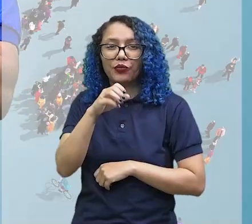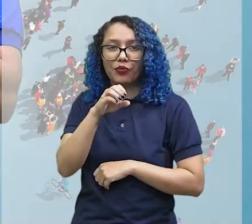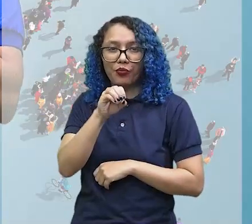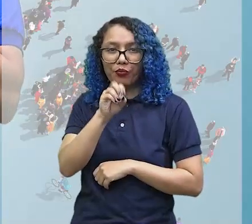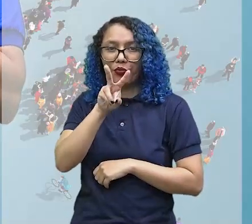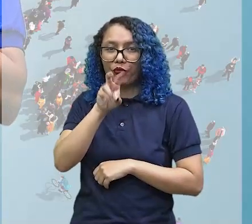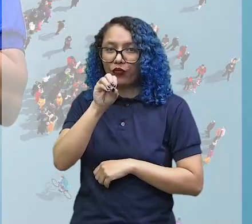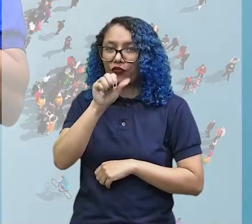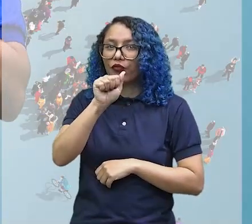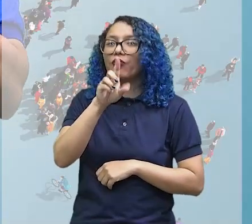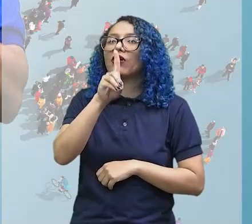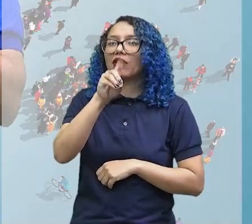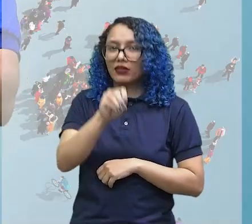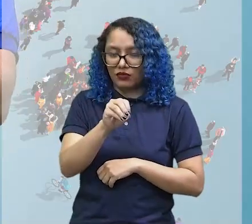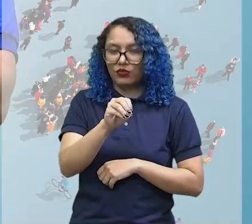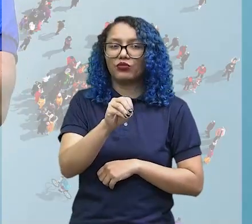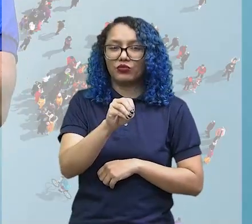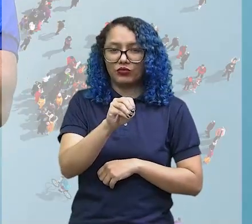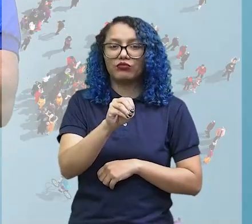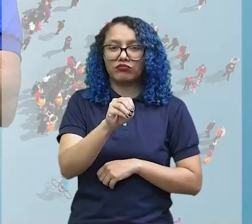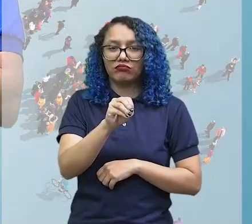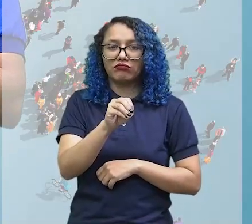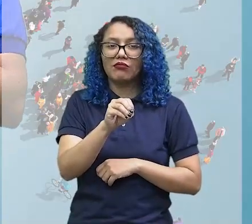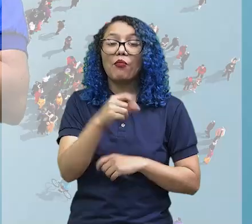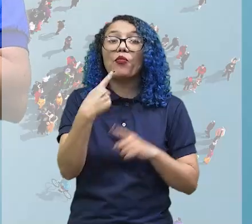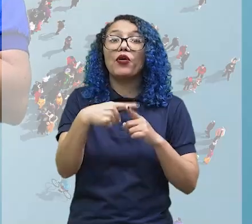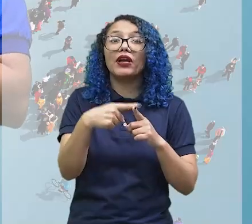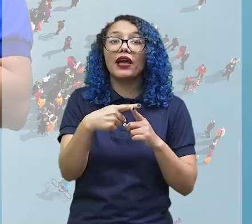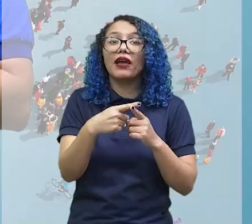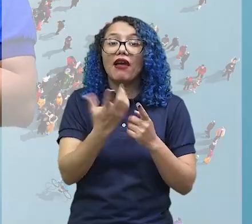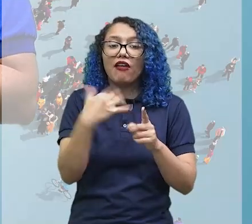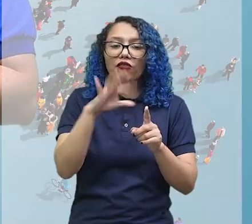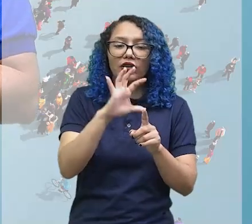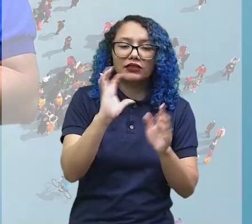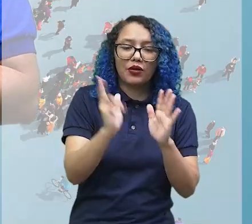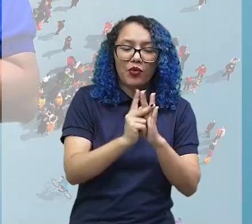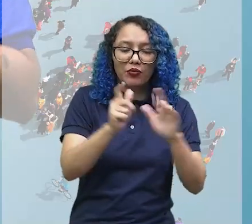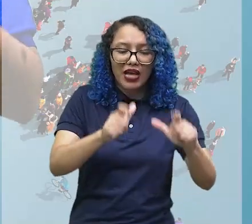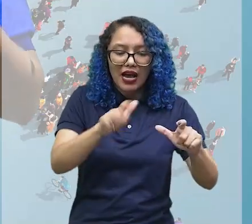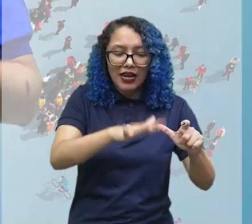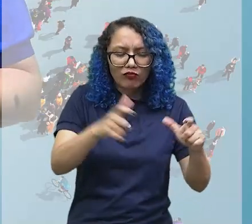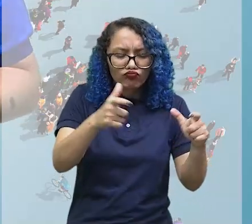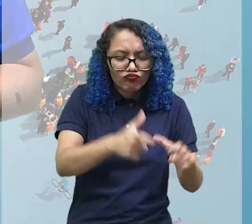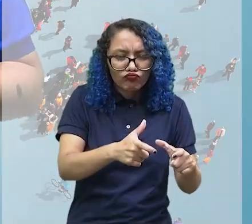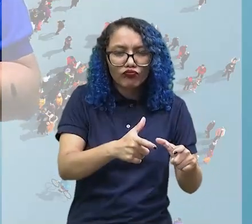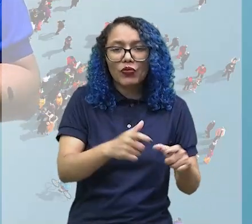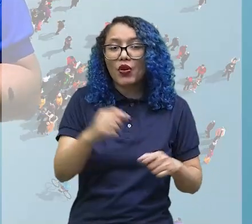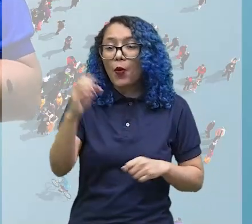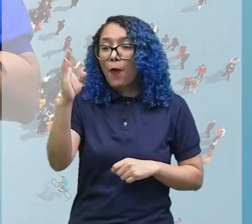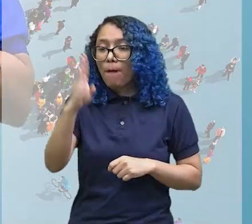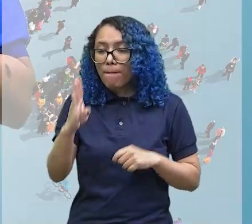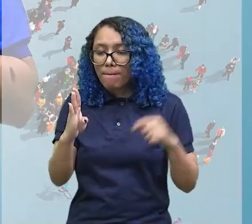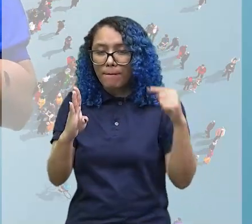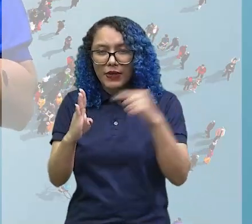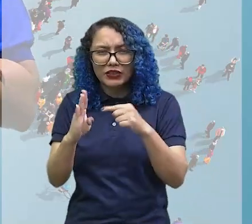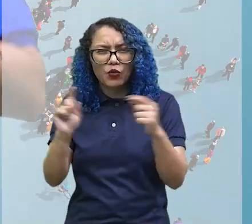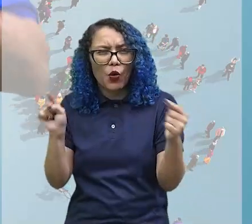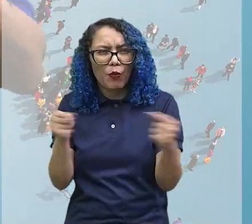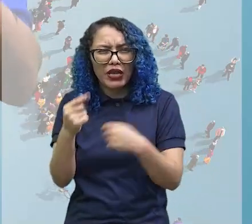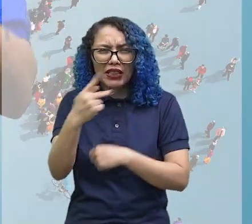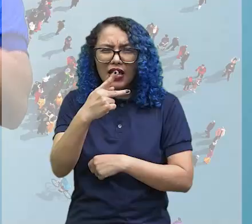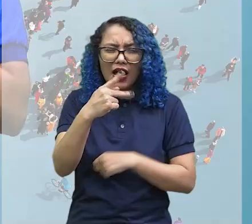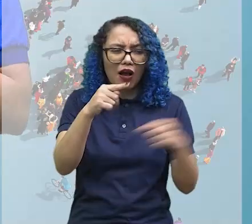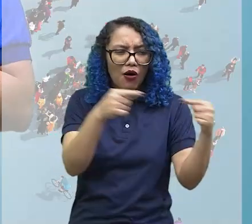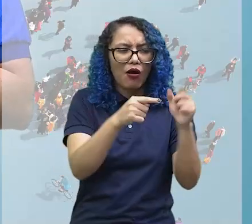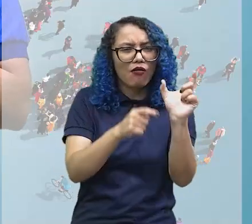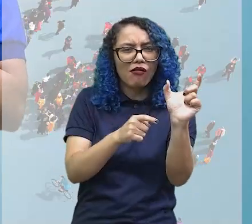povoado, tá bom? Por conta da sua extensão territorial, que é bem menor. O Brasil é considerado povoado? Não, porque a